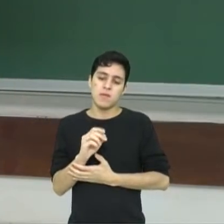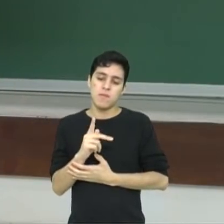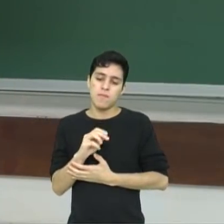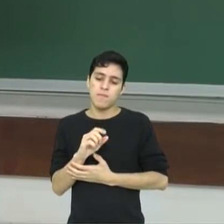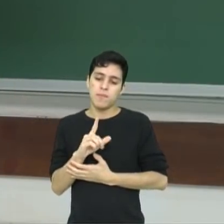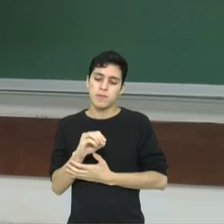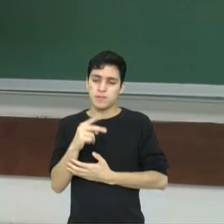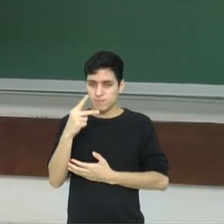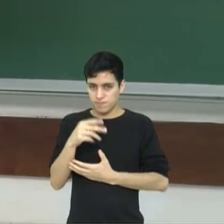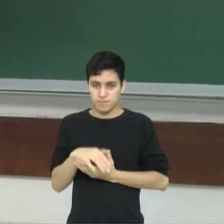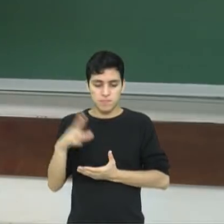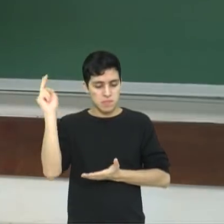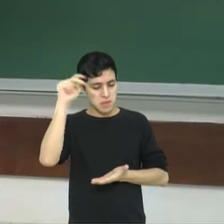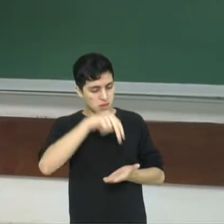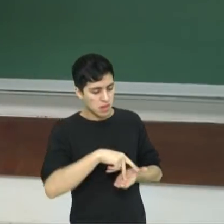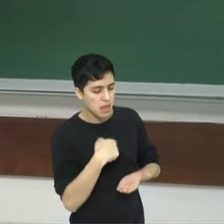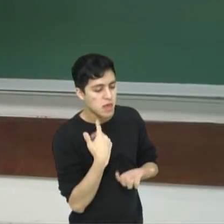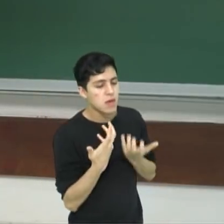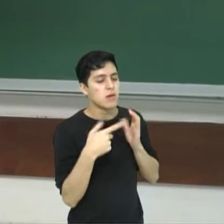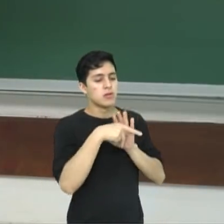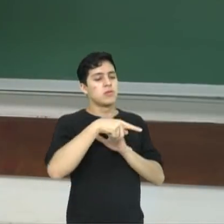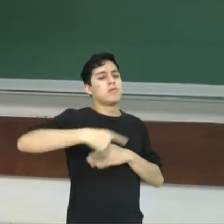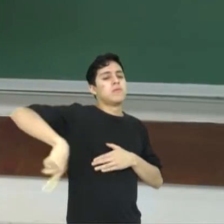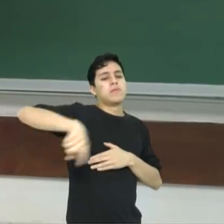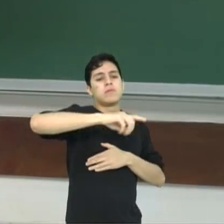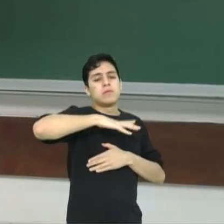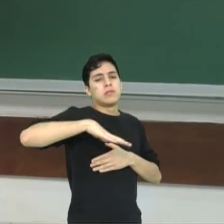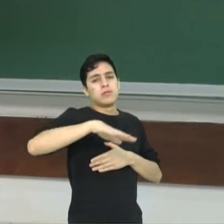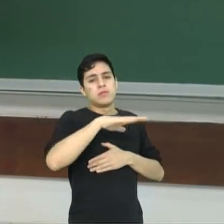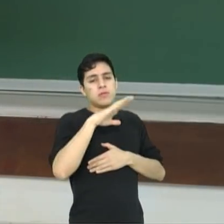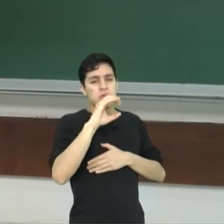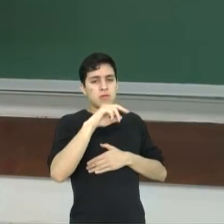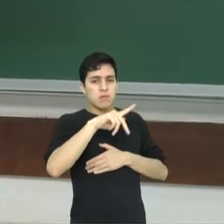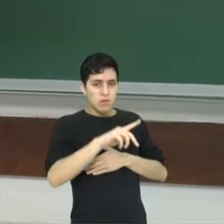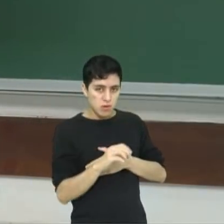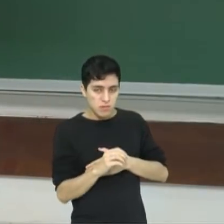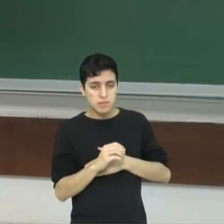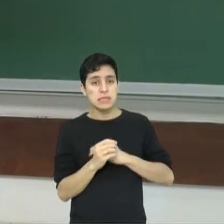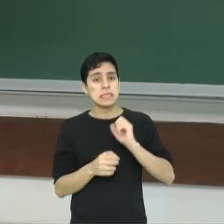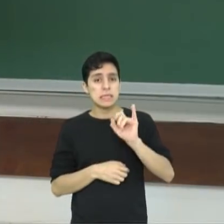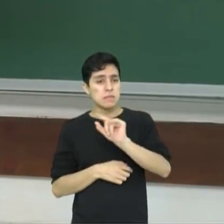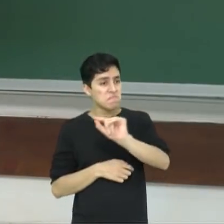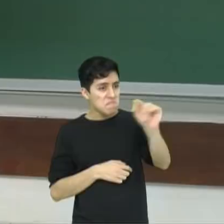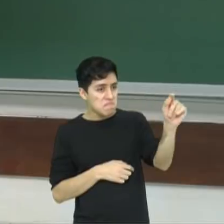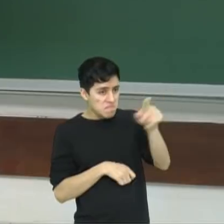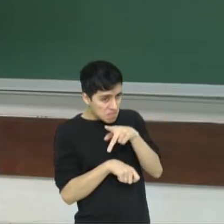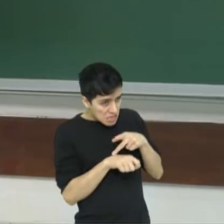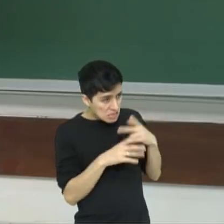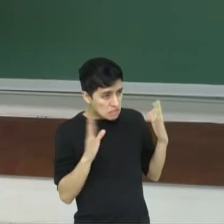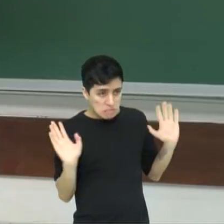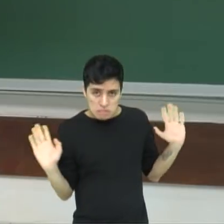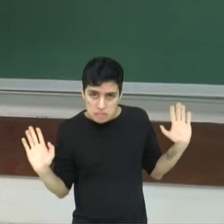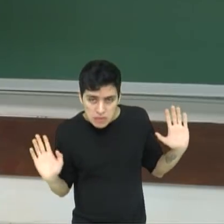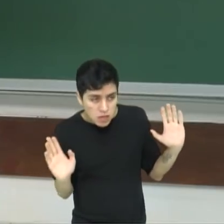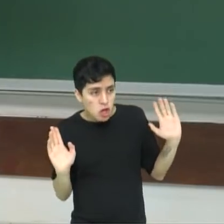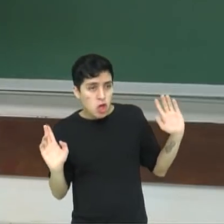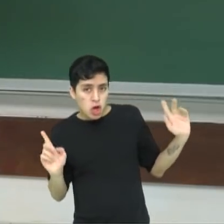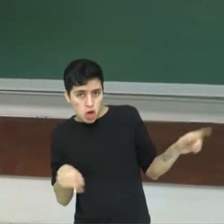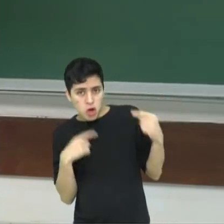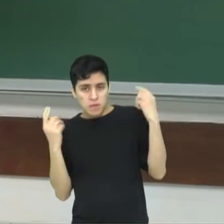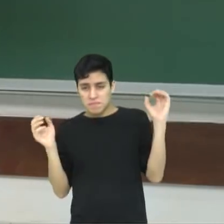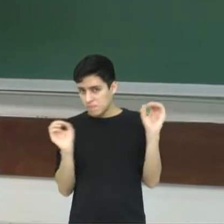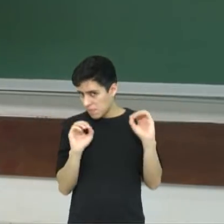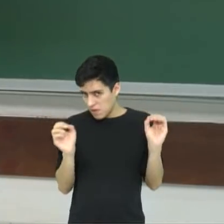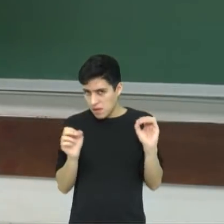o rei da Bélgica, olha, eu quero ser proprietário dessa região do Congo. Se nenhum outro país, nenhuma outra potência